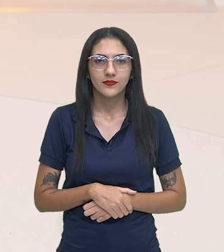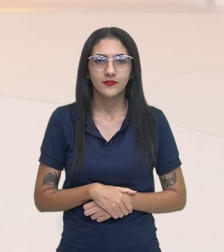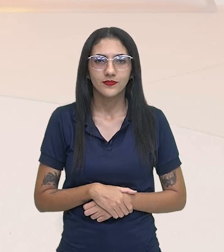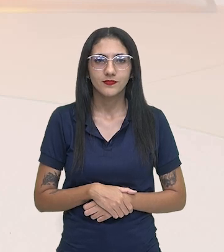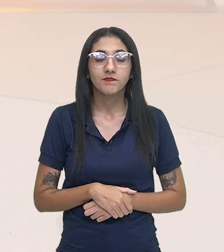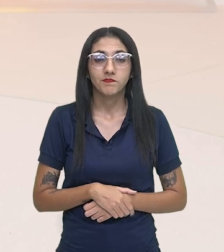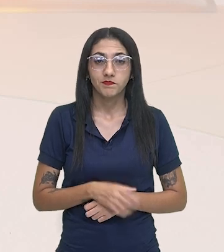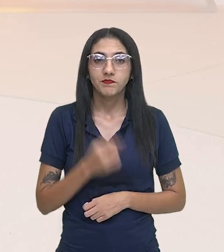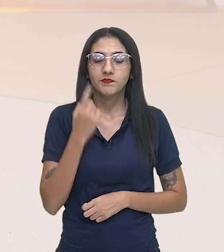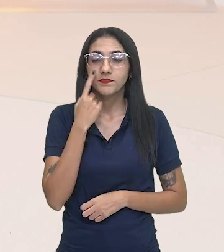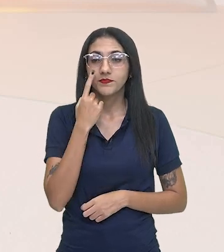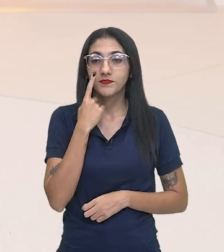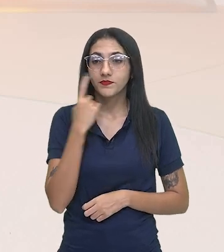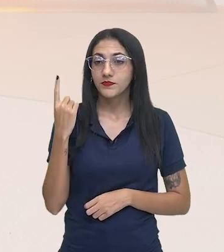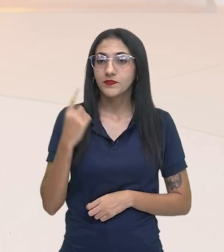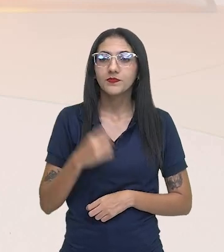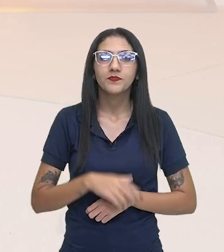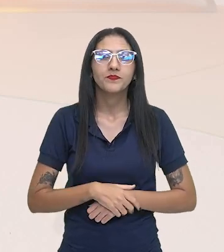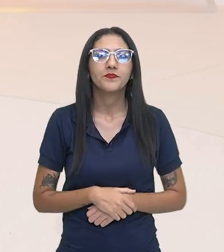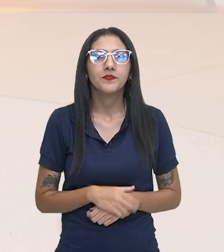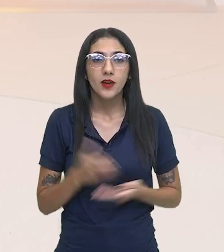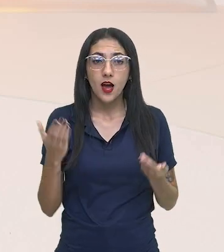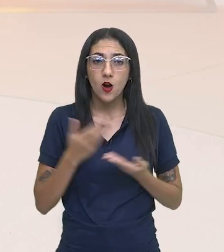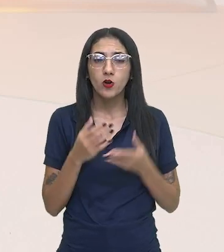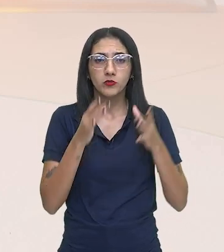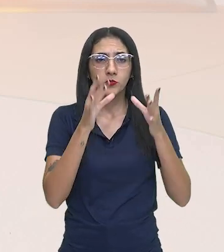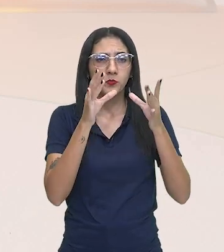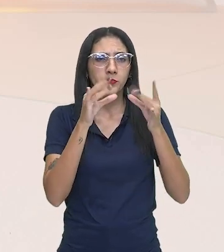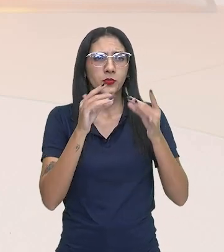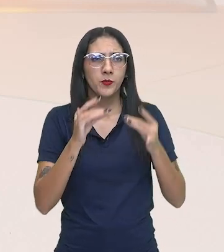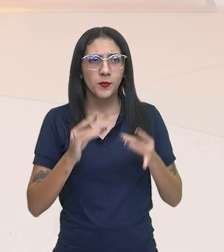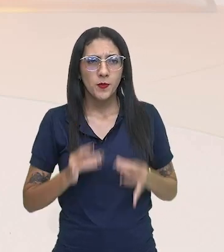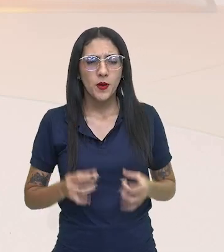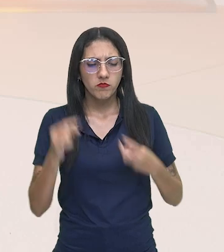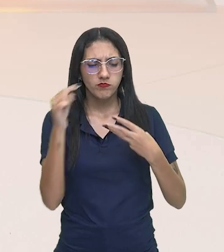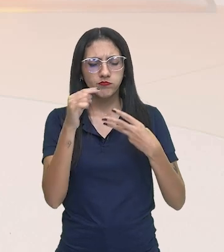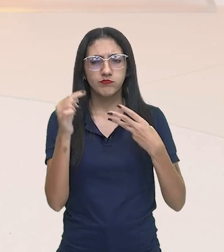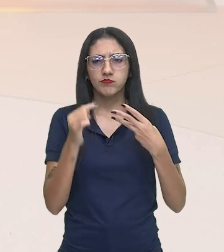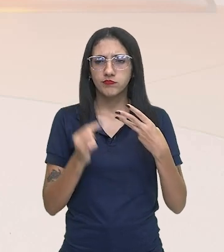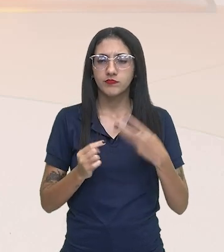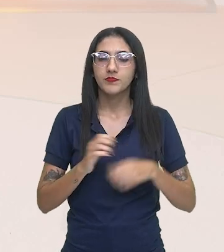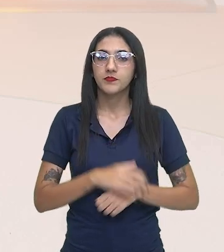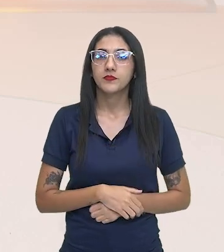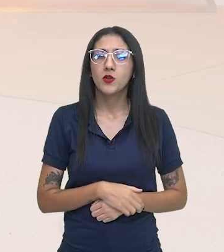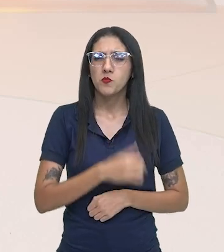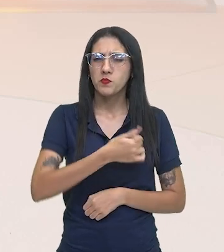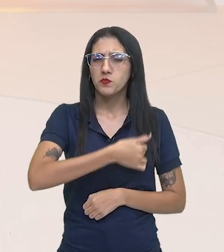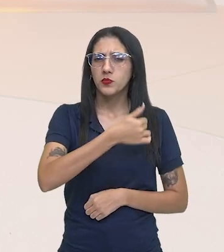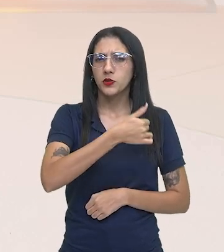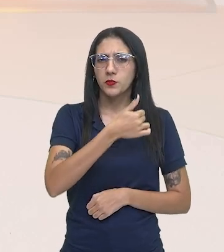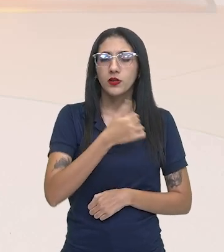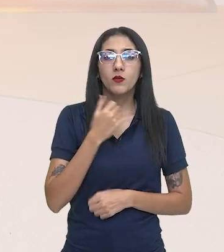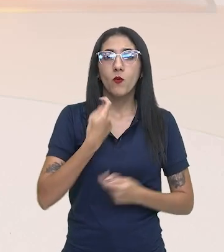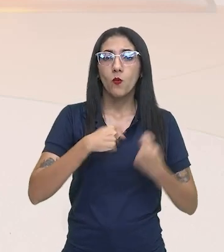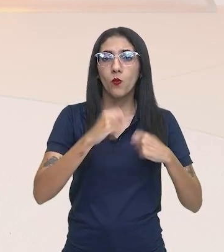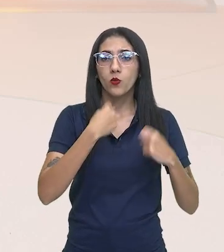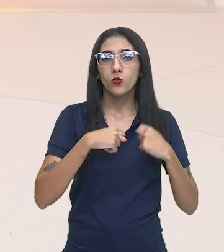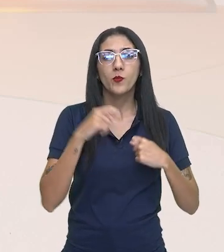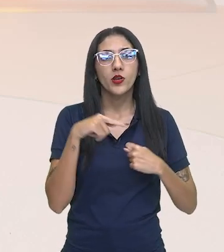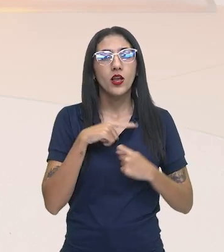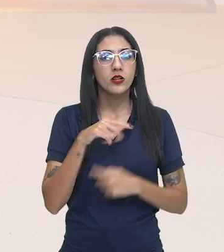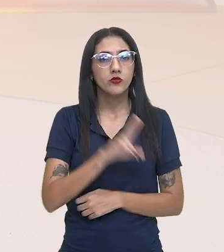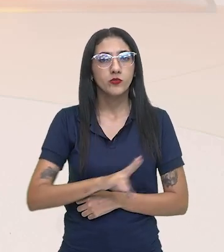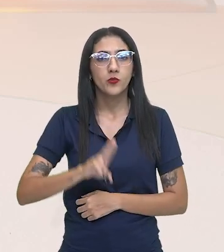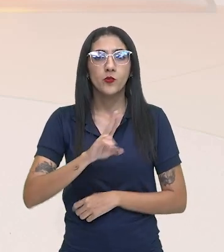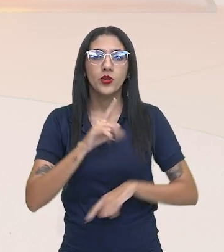Muito bem. Vamos então agora tratar especificamente de cada um deles. O poder econômico consiste na utilização